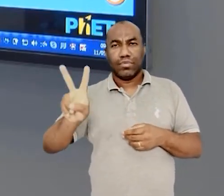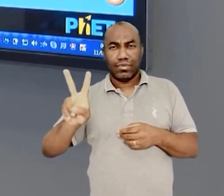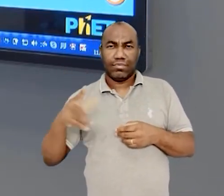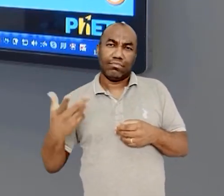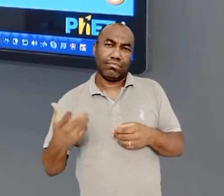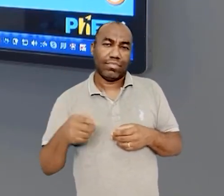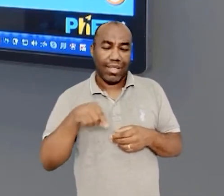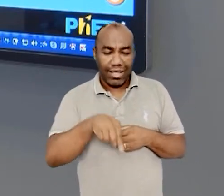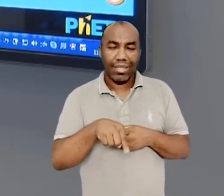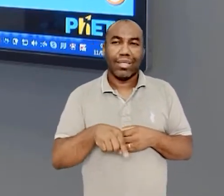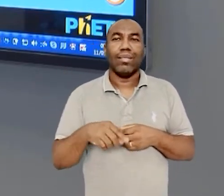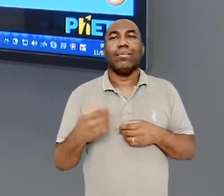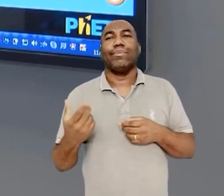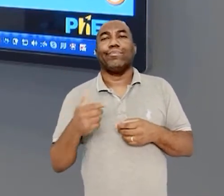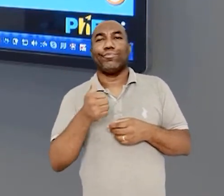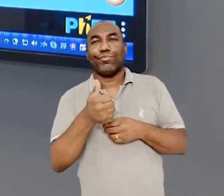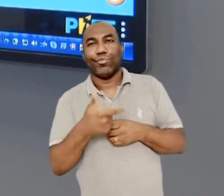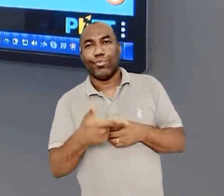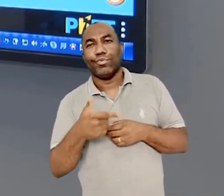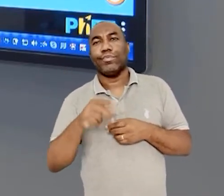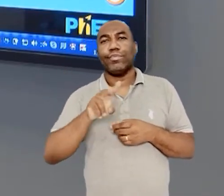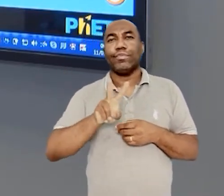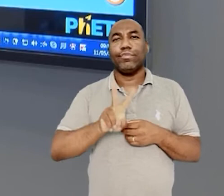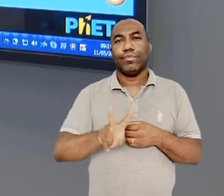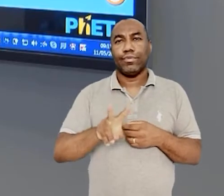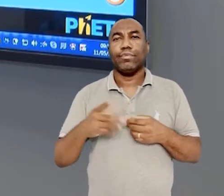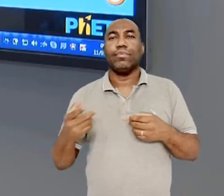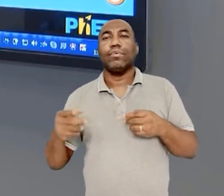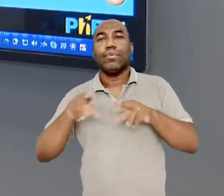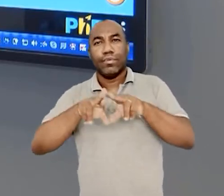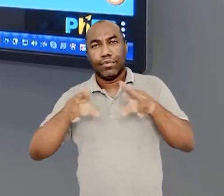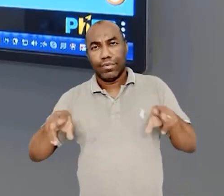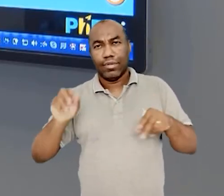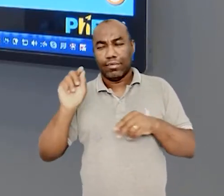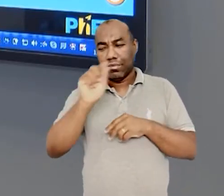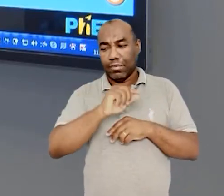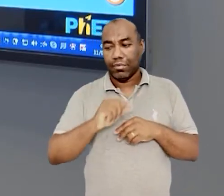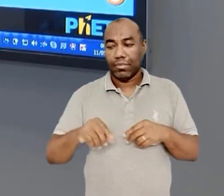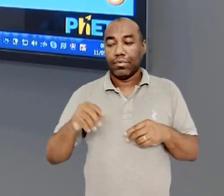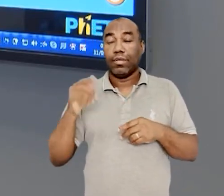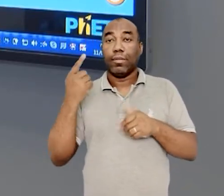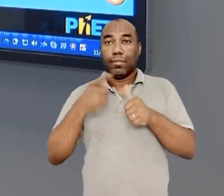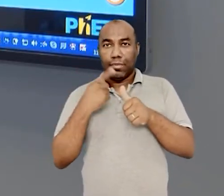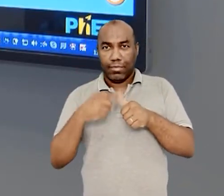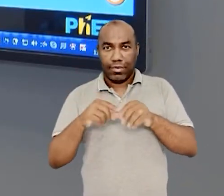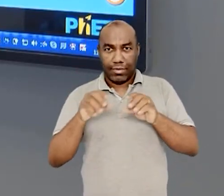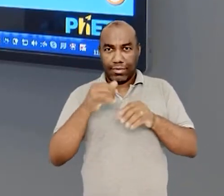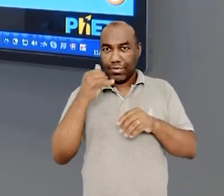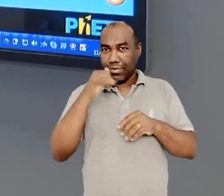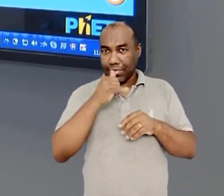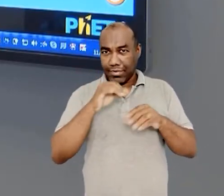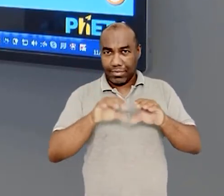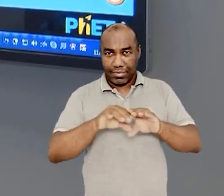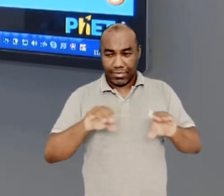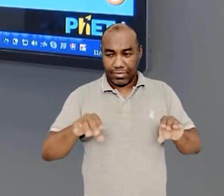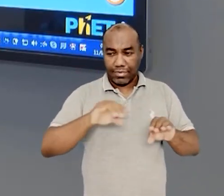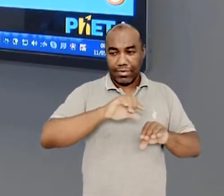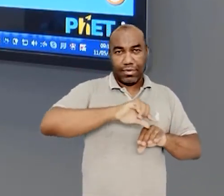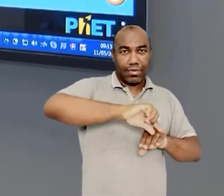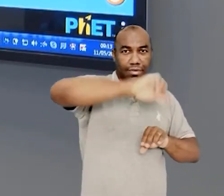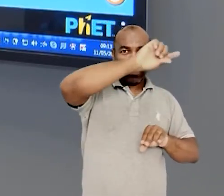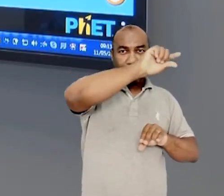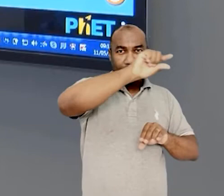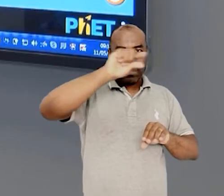Então, atenção. Pegar mais um condutorzinho para eu ligar aqui. Veja bem a conexão. E aqui você tem